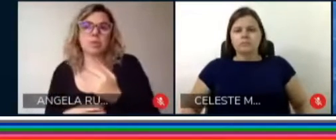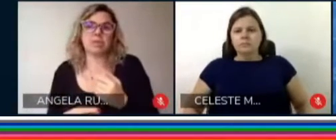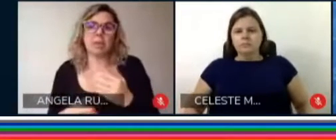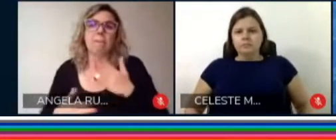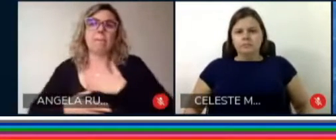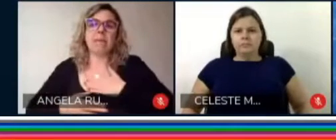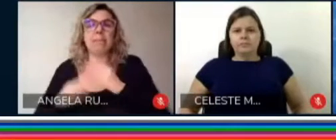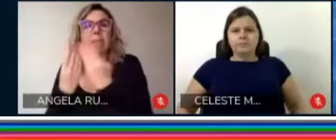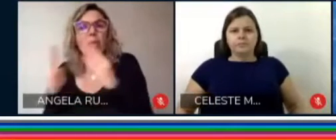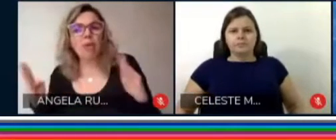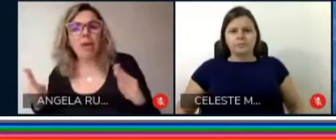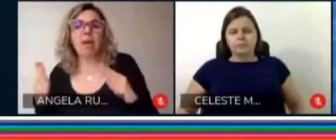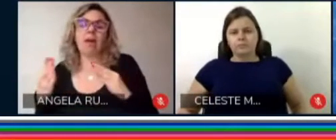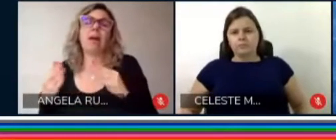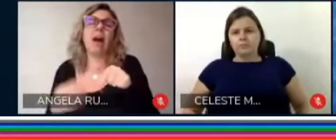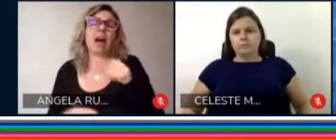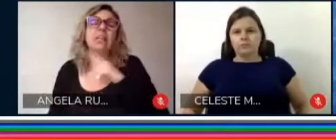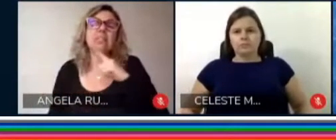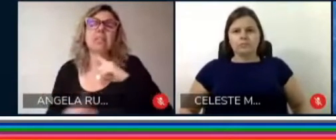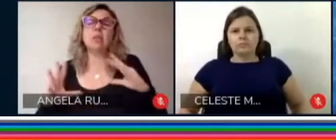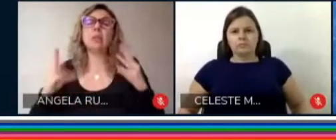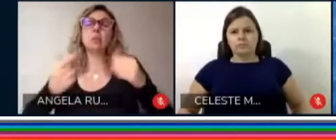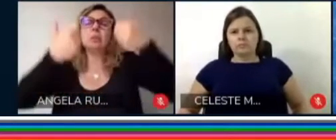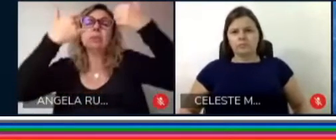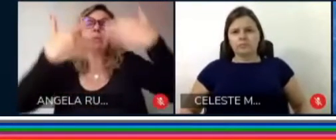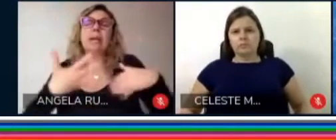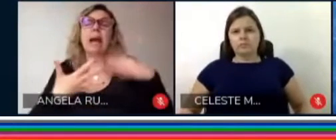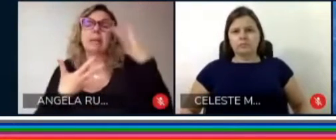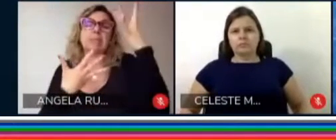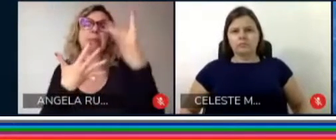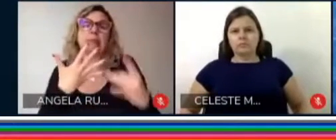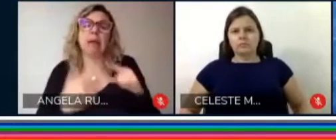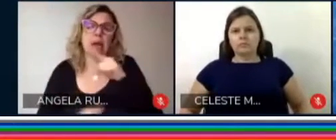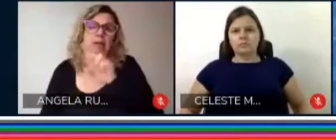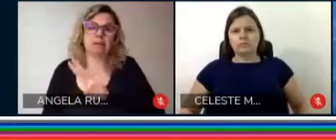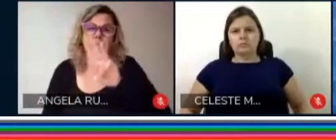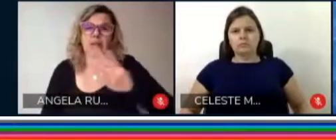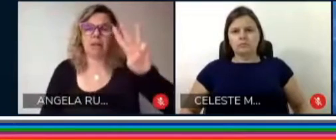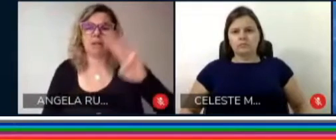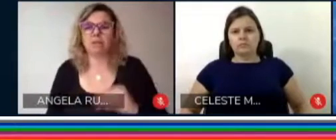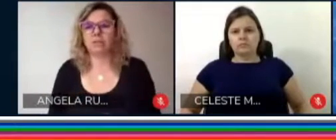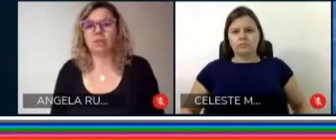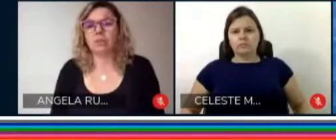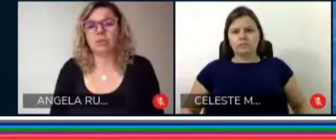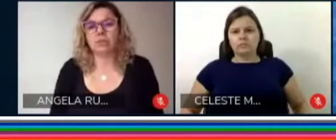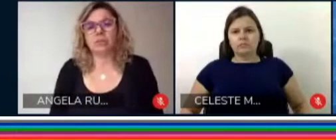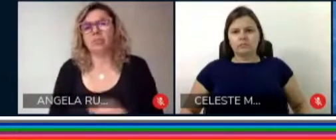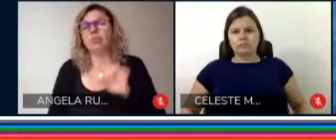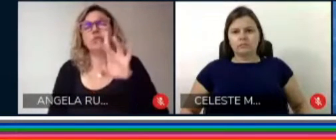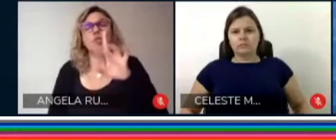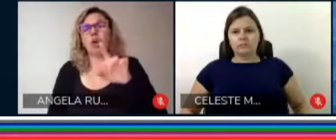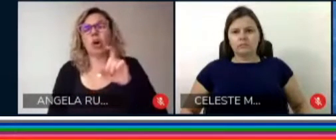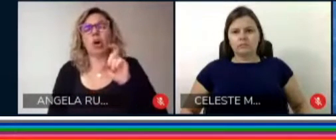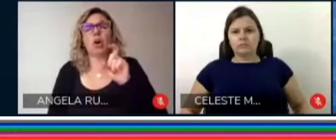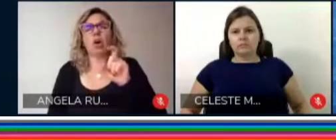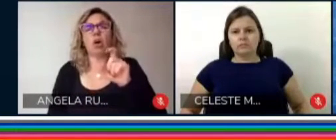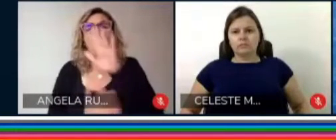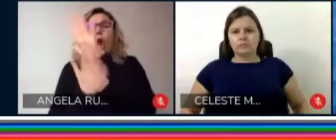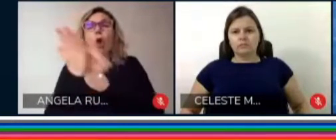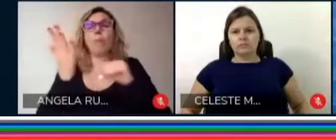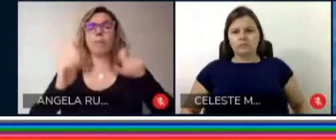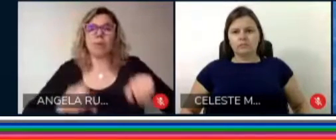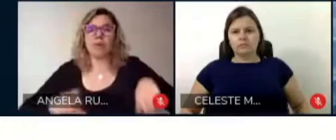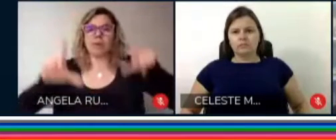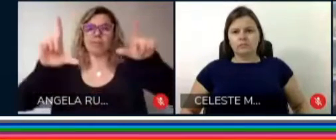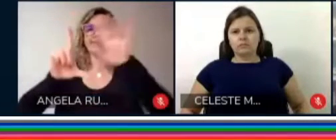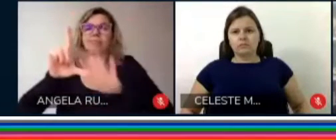lista aqui você consegue entender o funcionamento de cada uma delas, tá? Isso aqui é só a tela do nosso